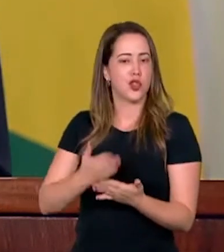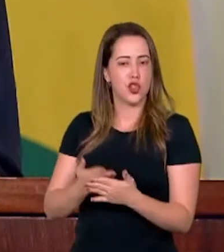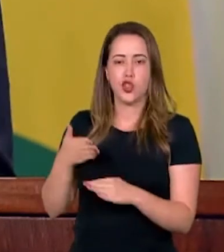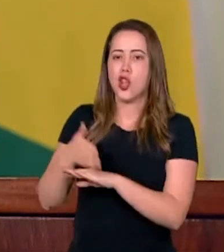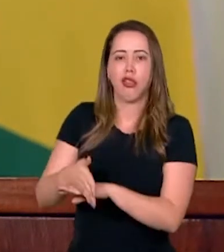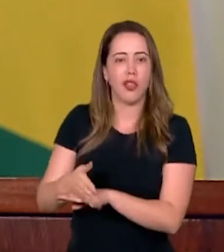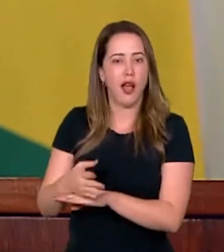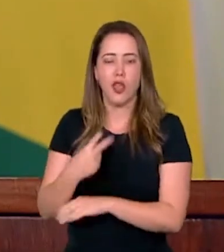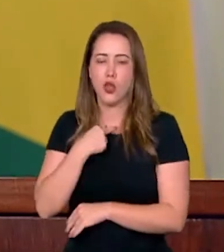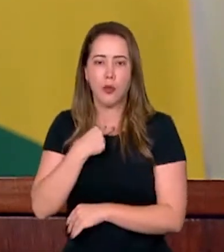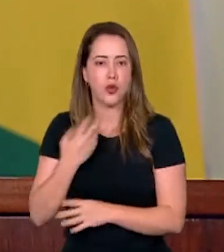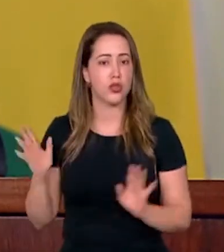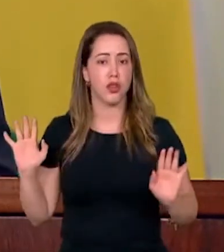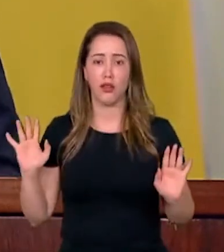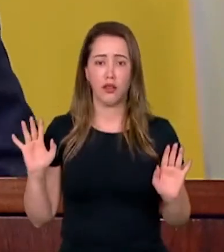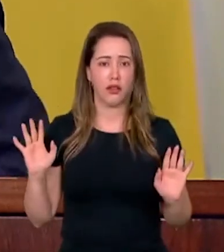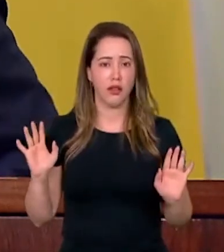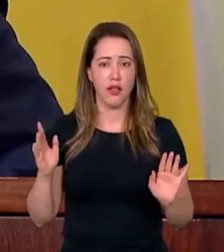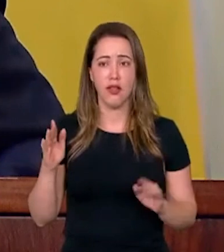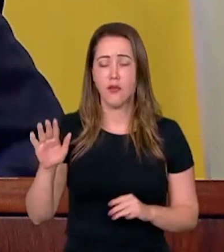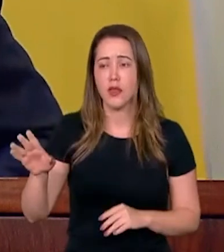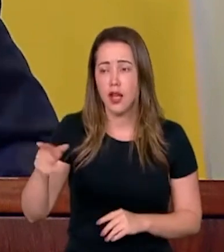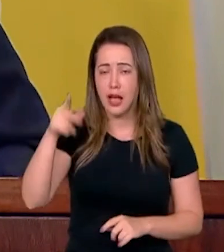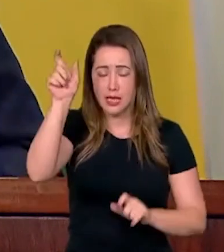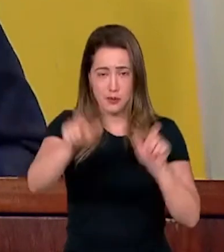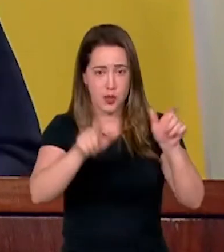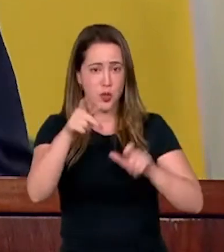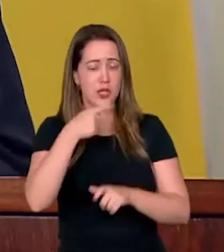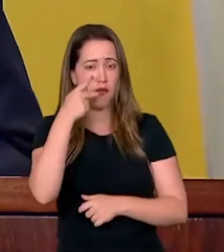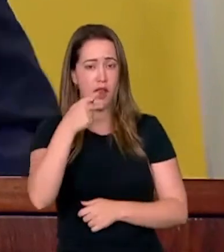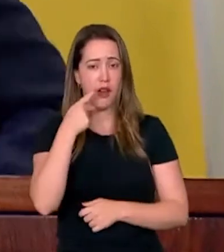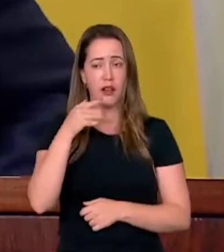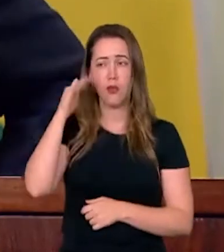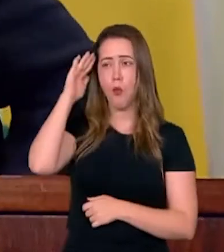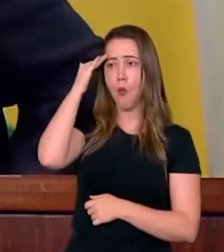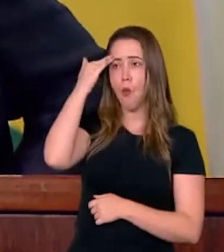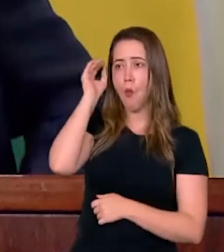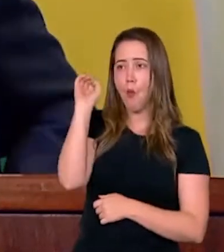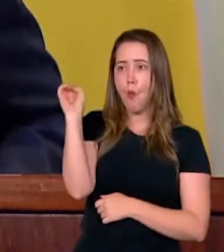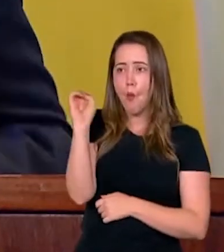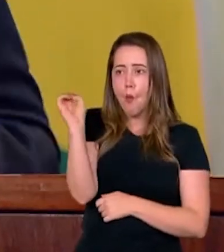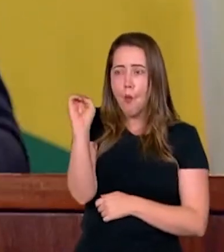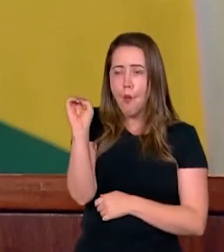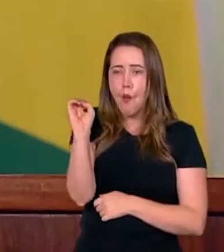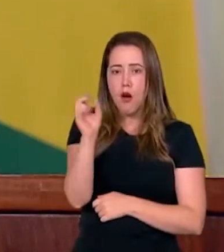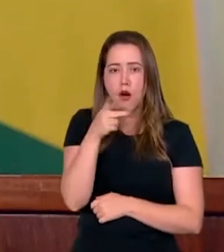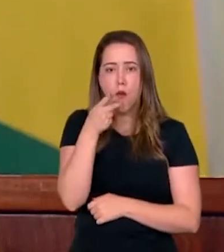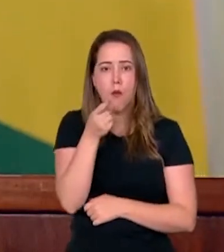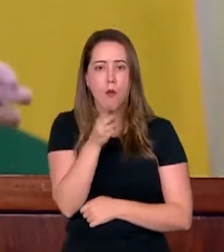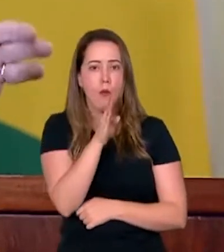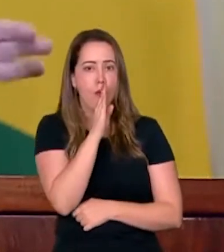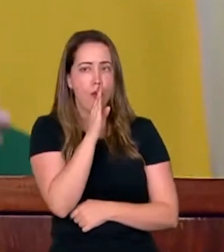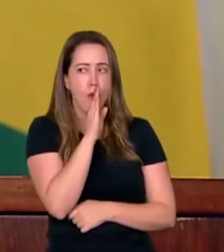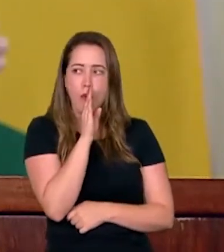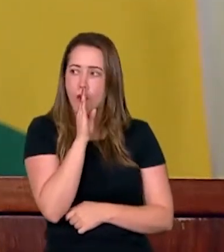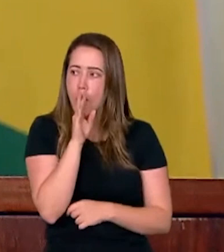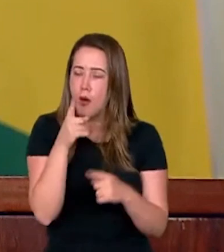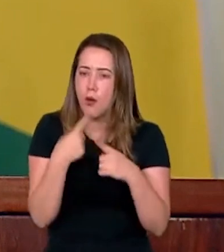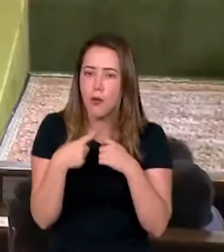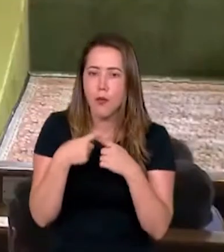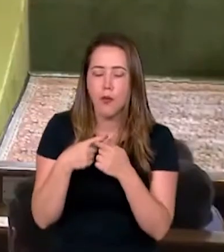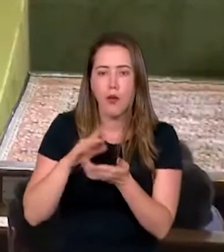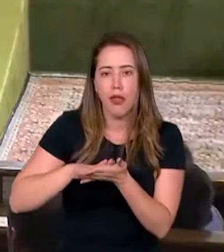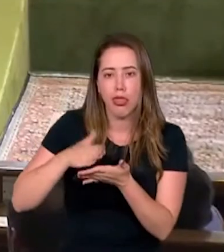Eu nem entendia e nem falava. E eu falei, o que que eu vou fazer? E eu fiquei lá fora, o Sérgio Ferreira está aqui